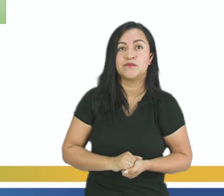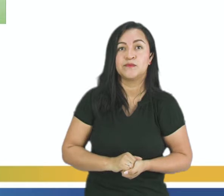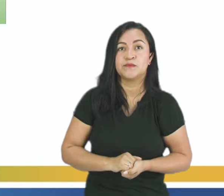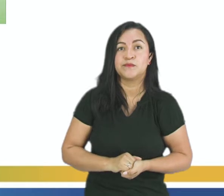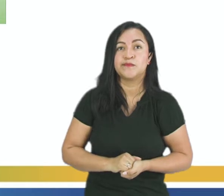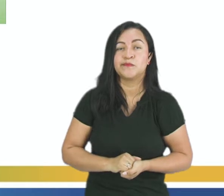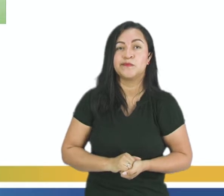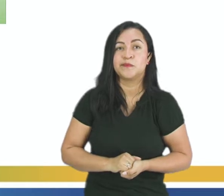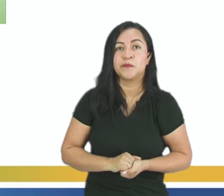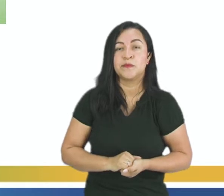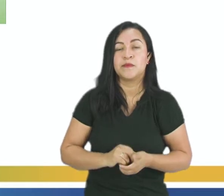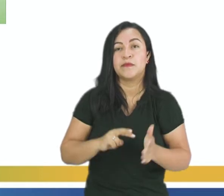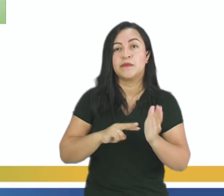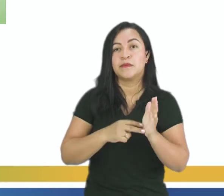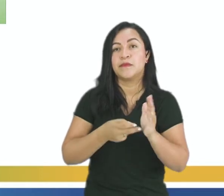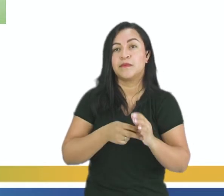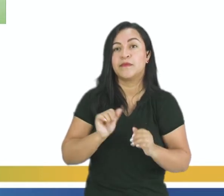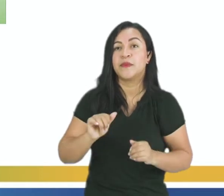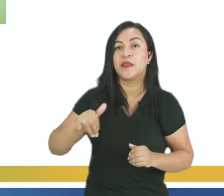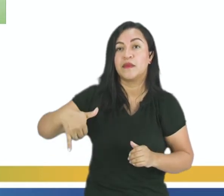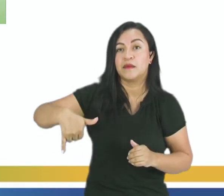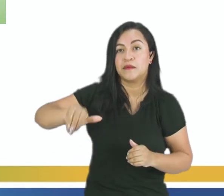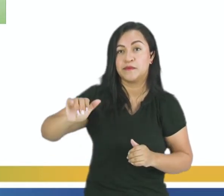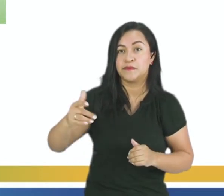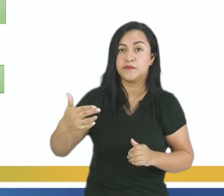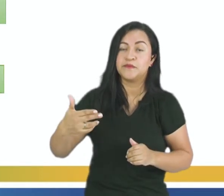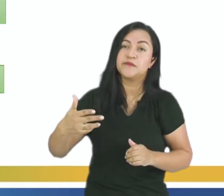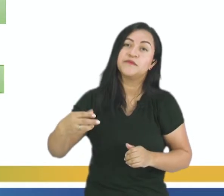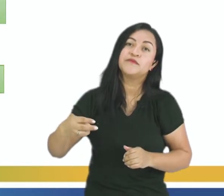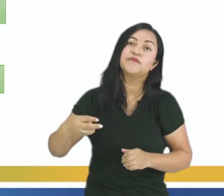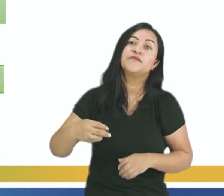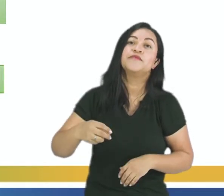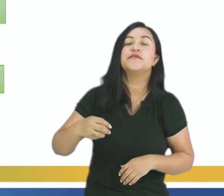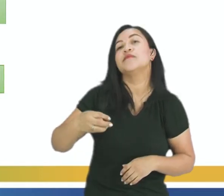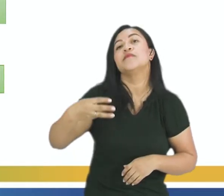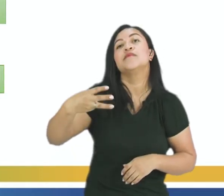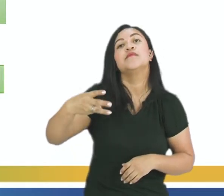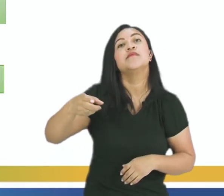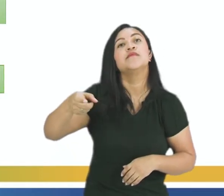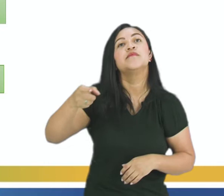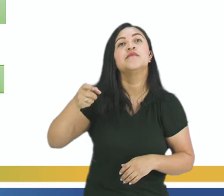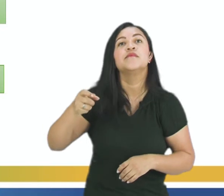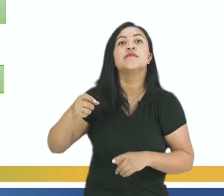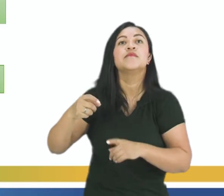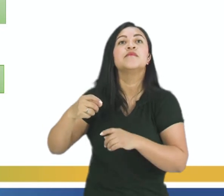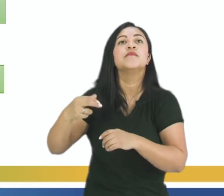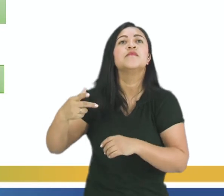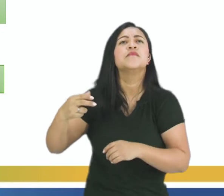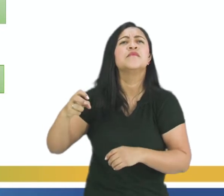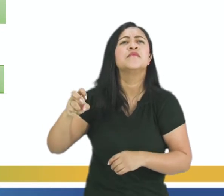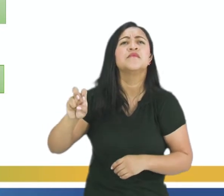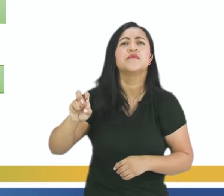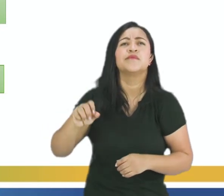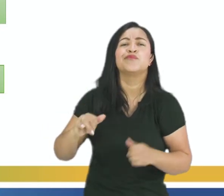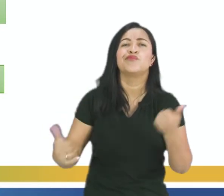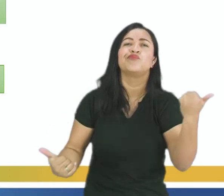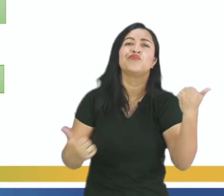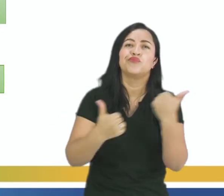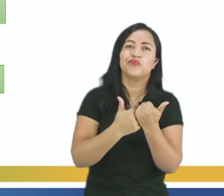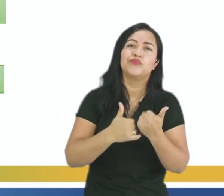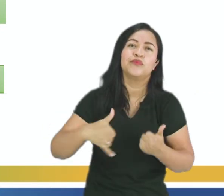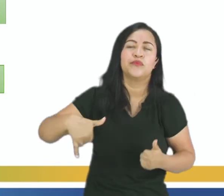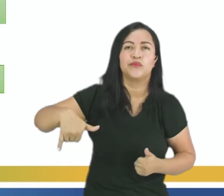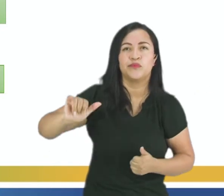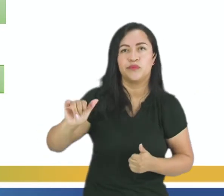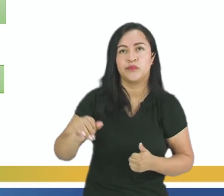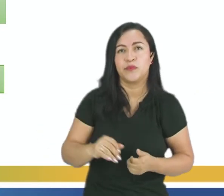a y, ou seja, y é igual a 3x menos 5. Substituindo o valor de y na primeira equação,